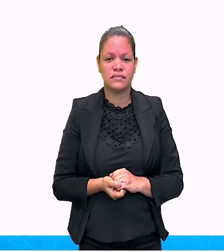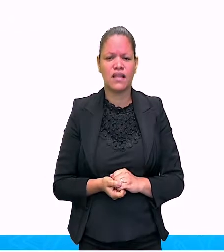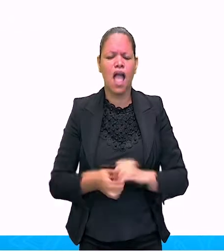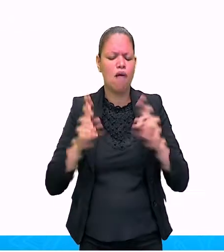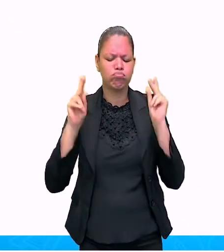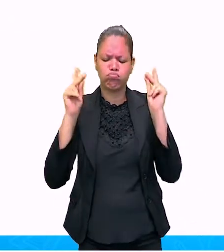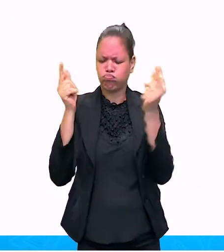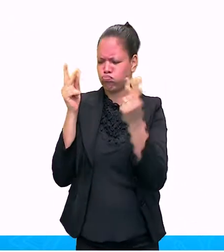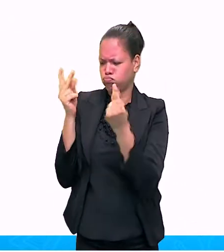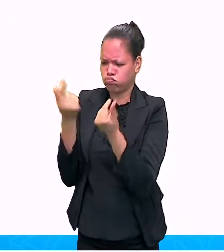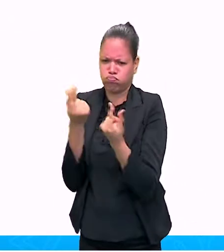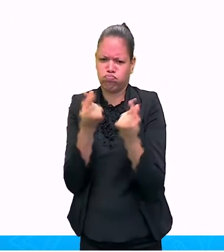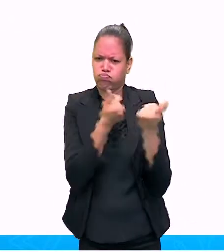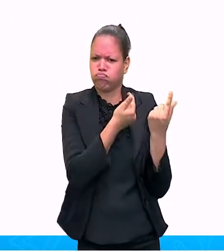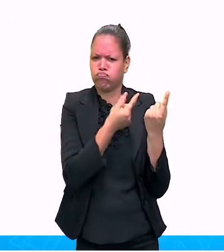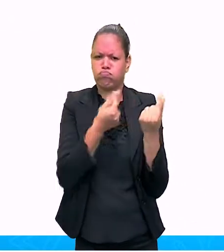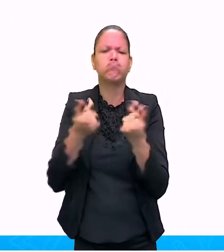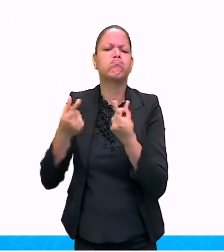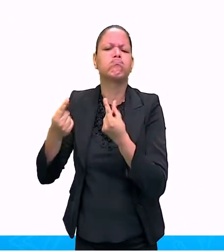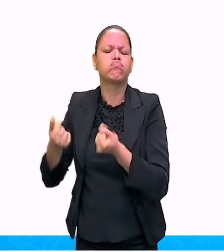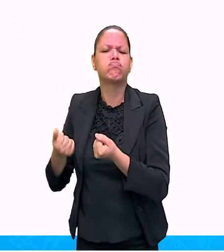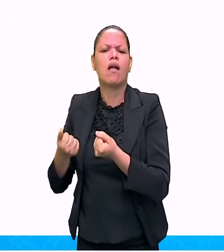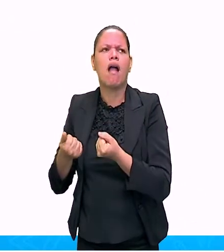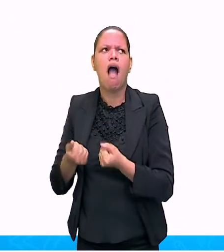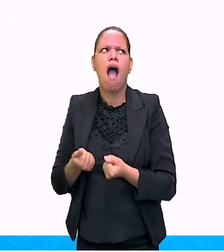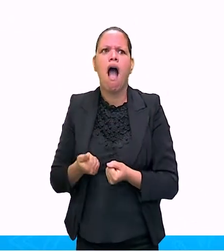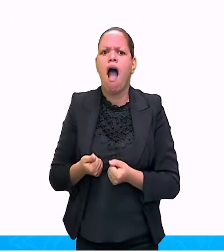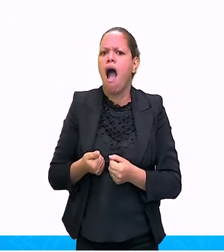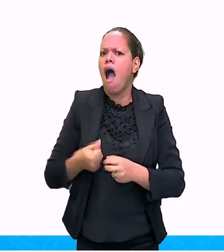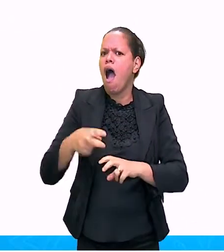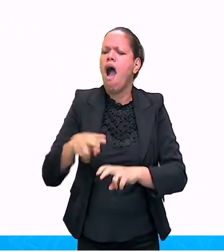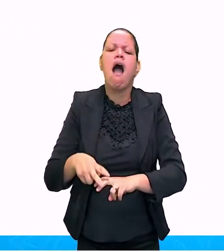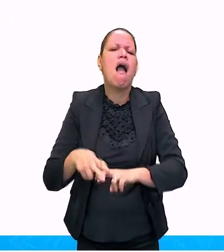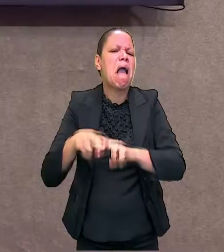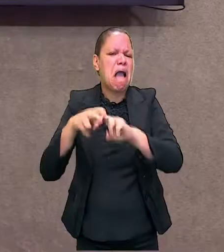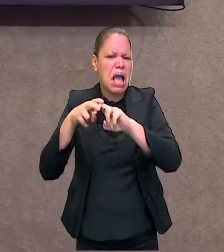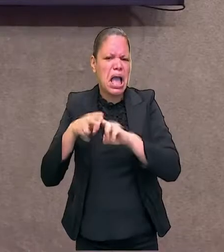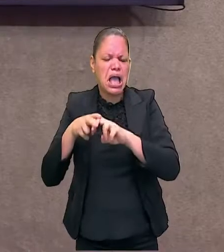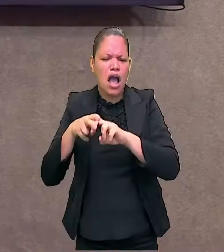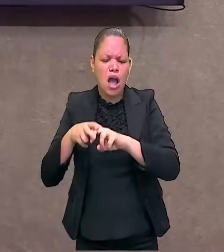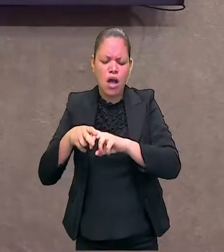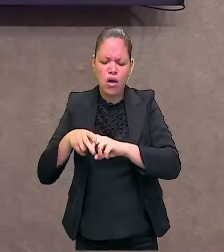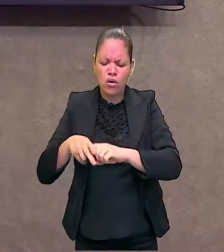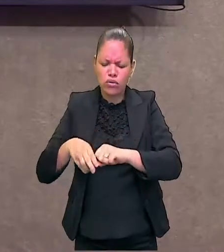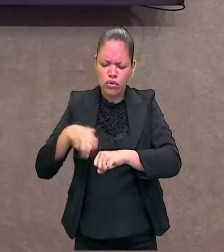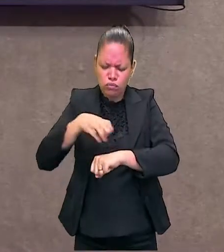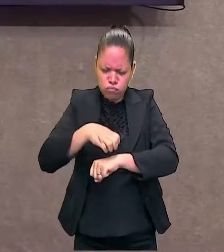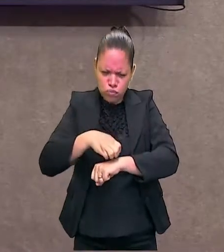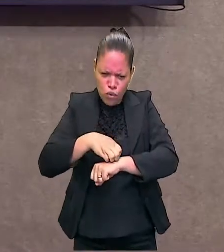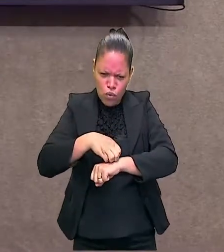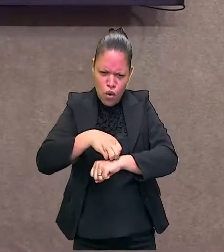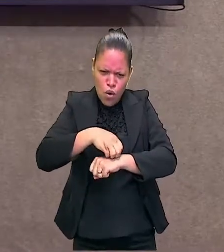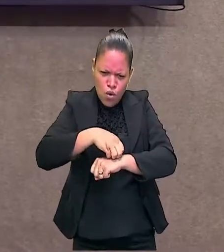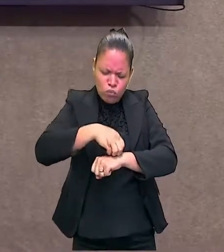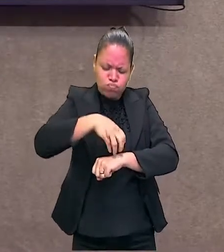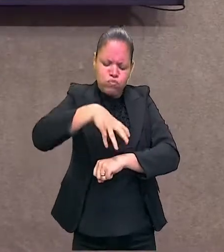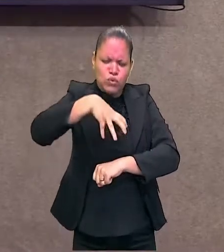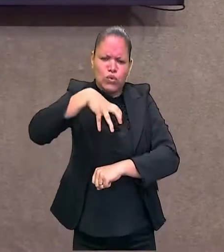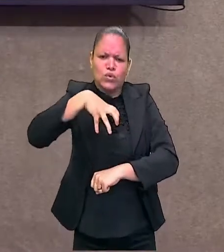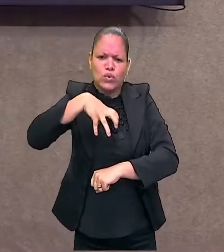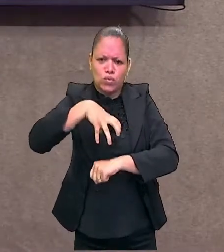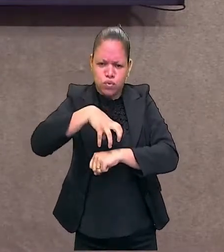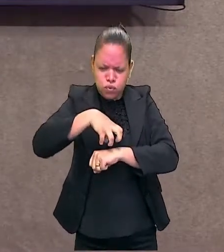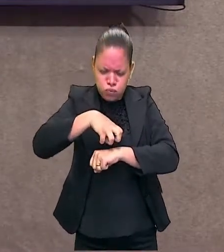Estralar os dedos dá artrose. O que é artrose? Inchaço nos dedos, inchaço nas mãos. A gente sabe